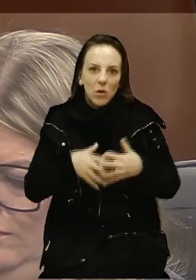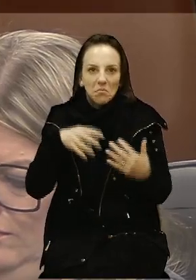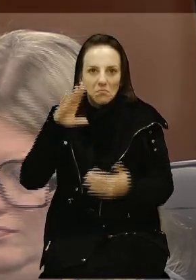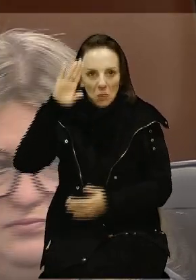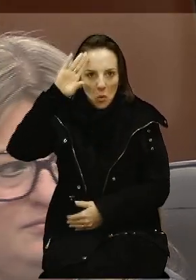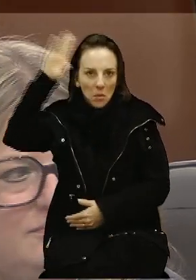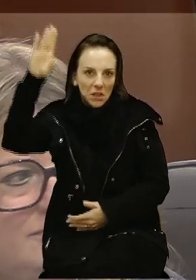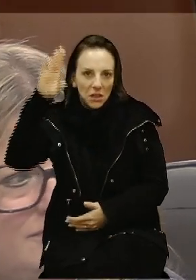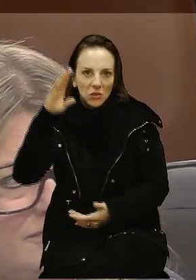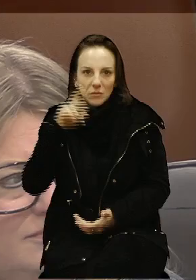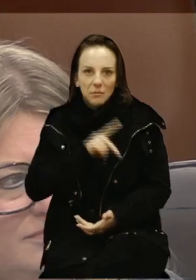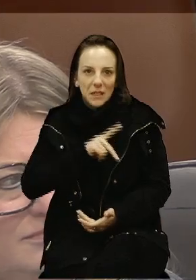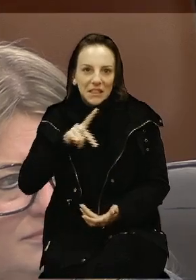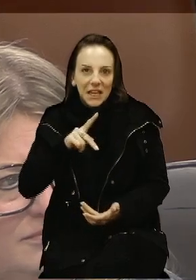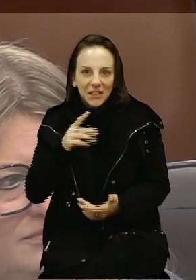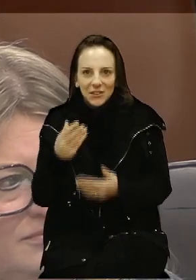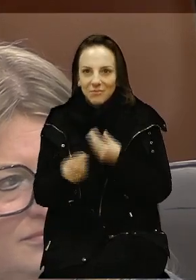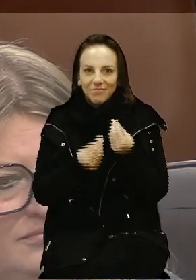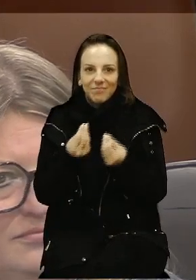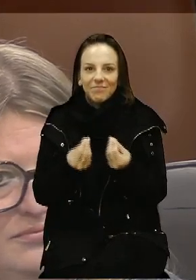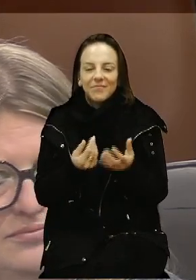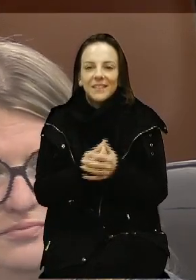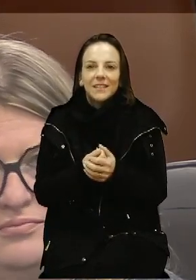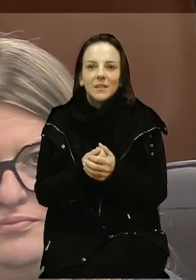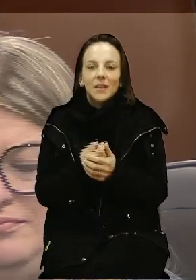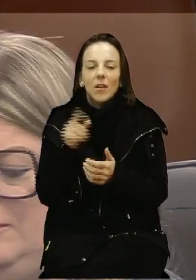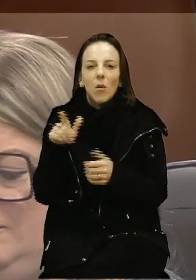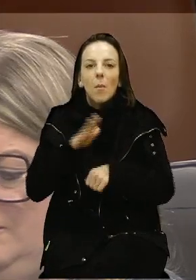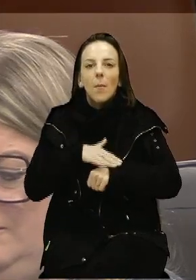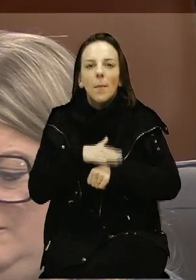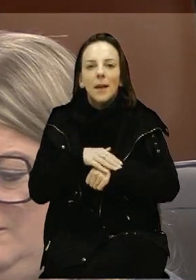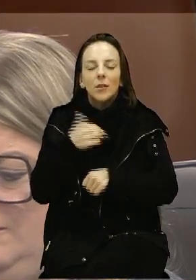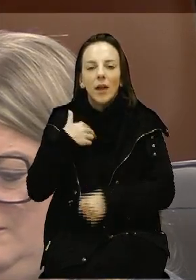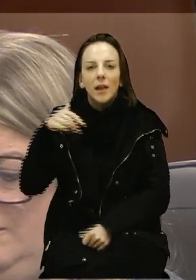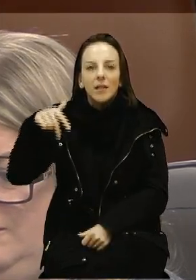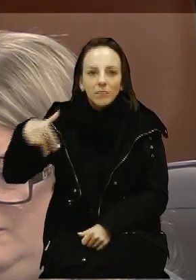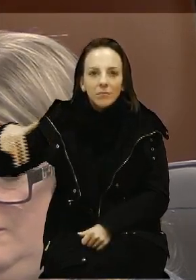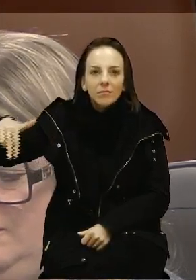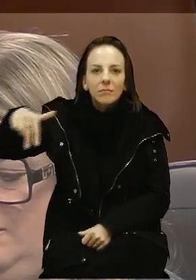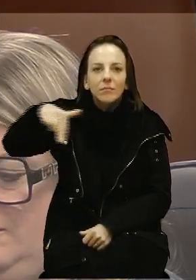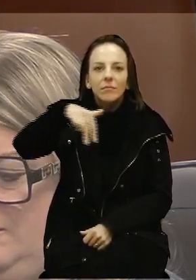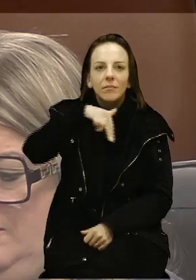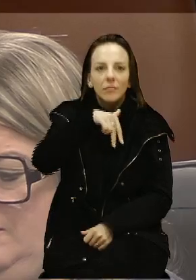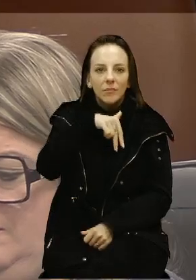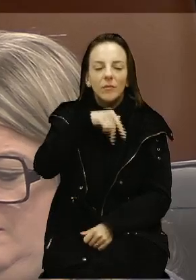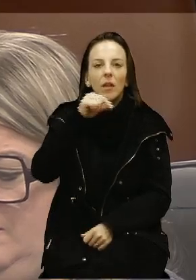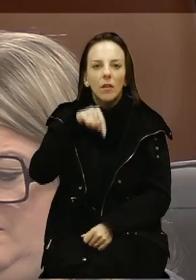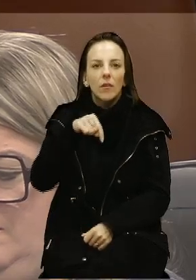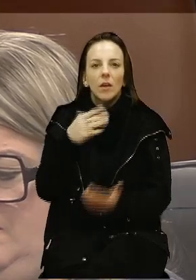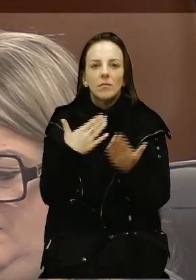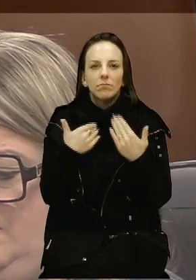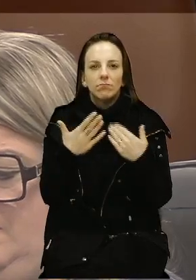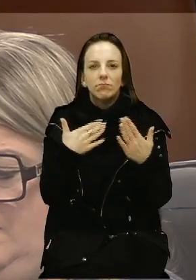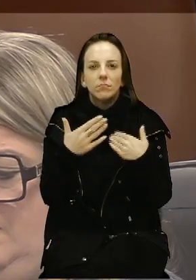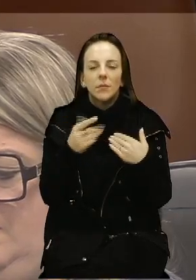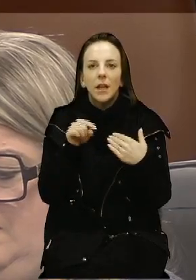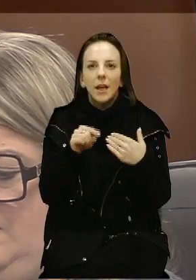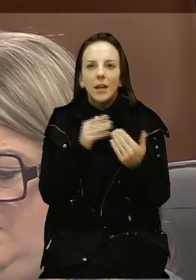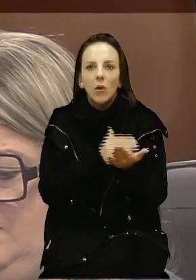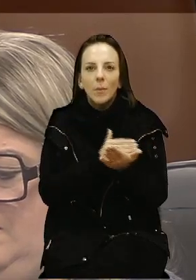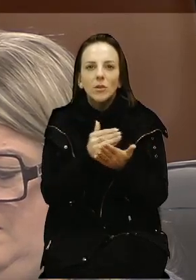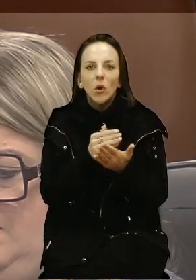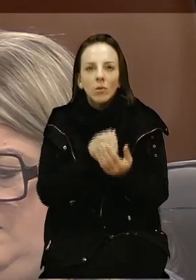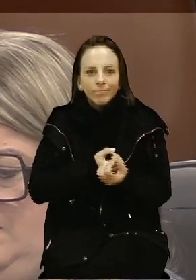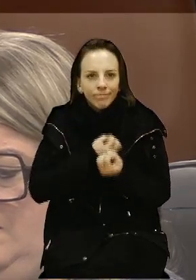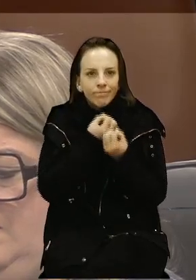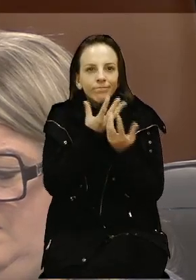né? Quando ele saiu da tribuna, quando ele veio aqui, quando o senhor saiu da tribuna, ele começou aqui a fazer um